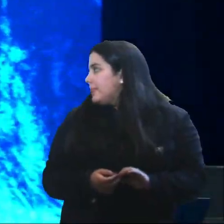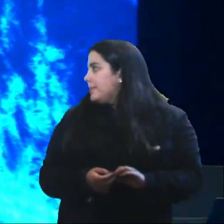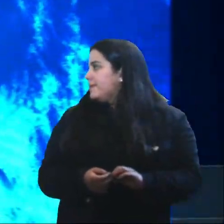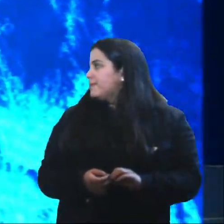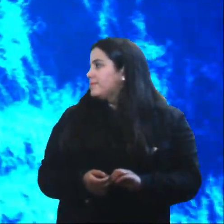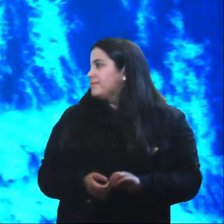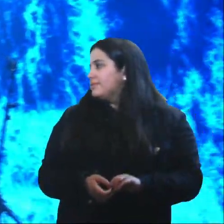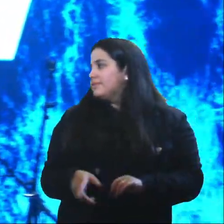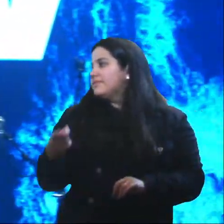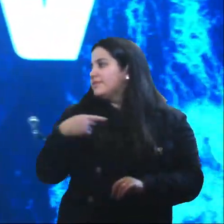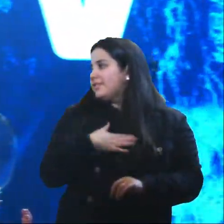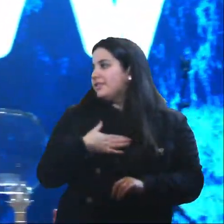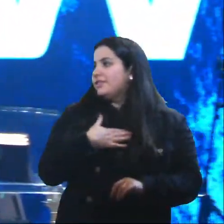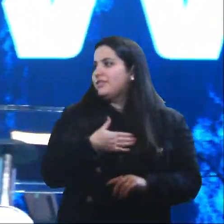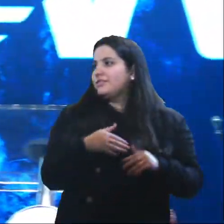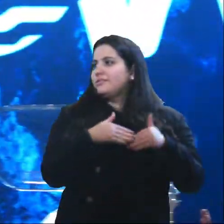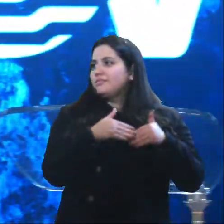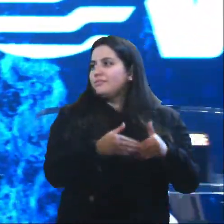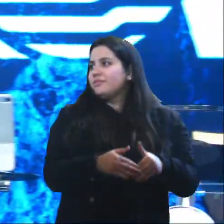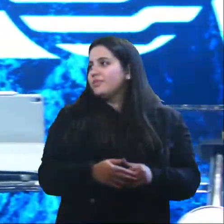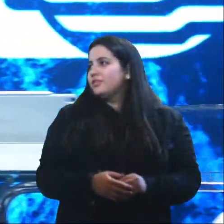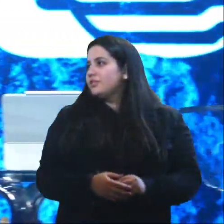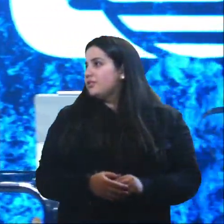Vocês gostam de ver o bicho pegando, né?